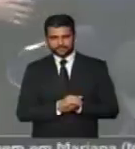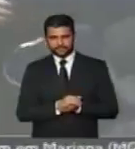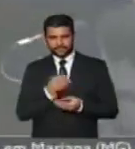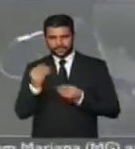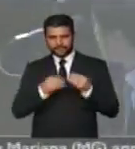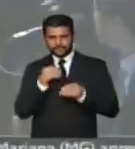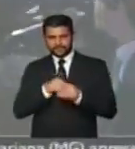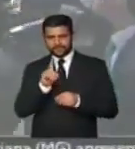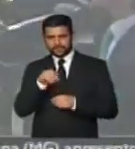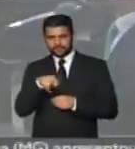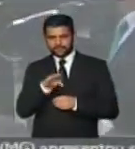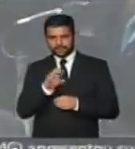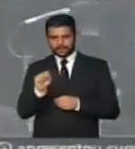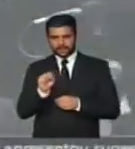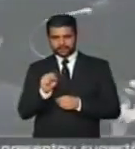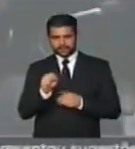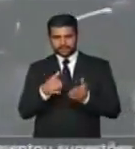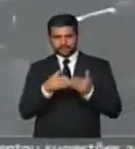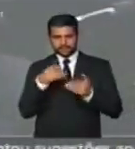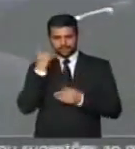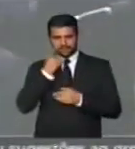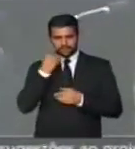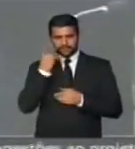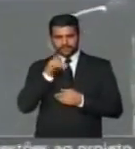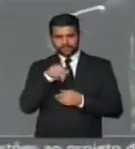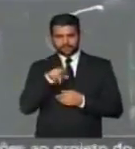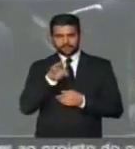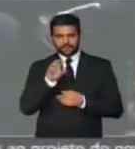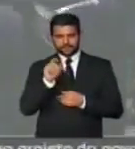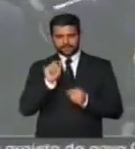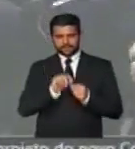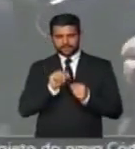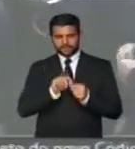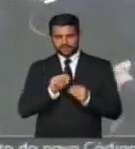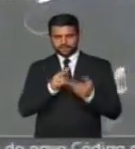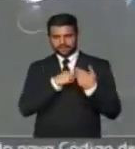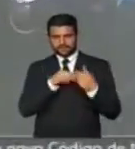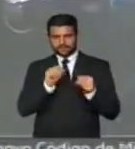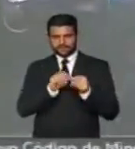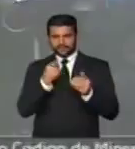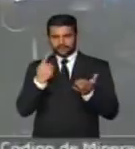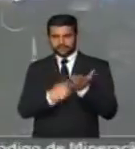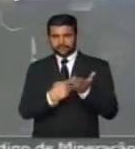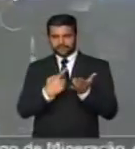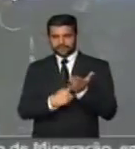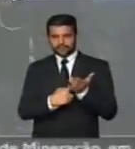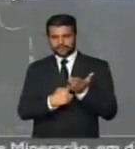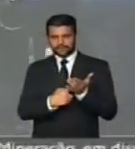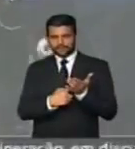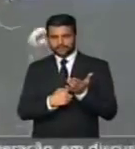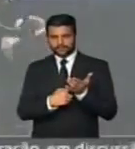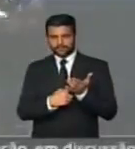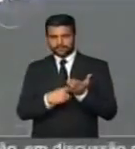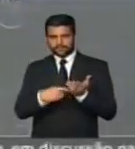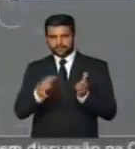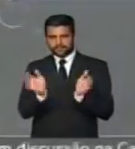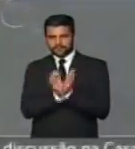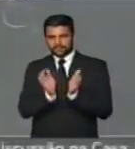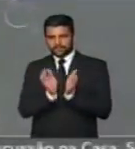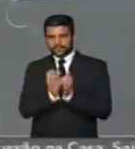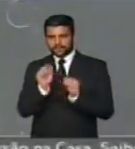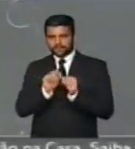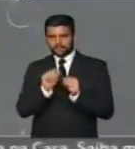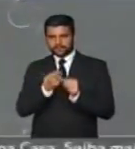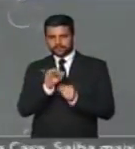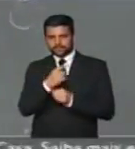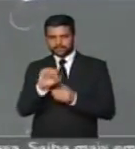Como voto, democratas, por favor, presidente. Democratas, cumprindo o que foi acordado com a sua bancada, fez